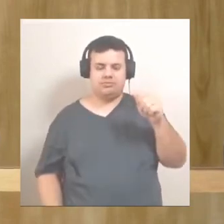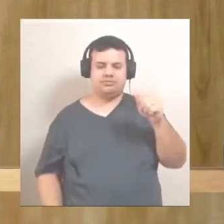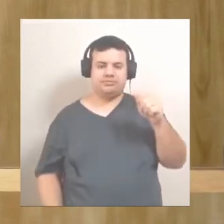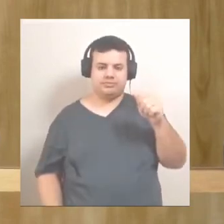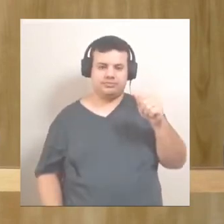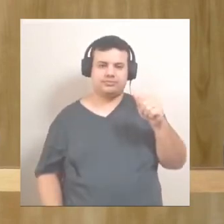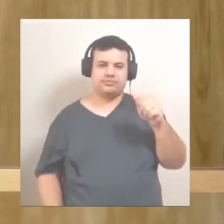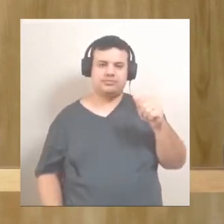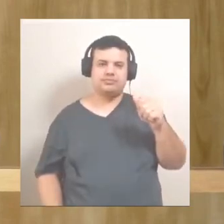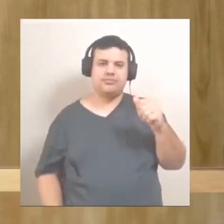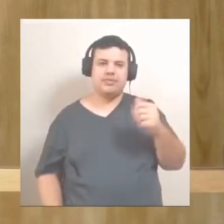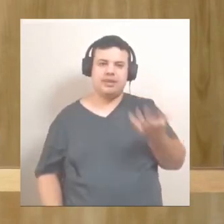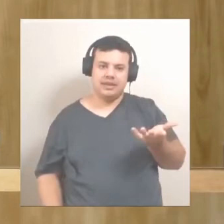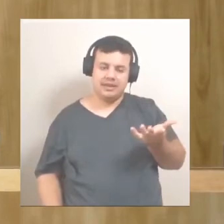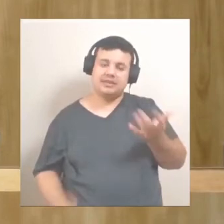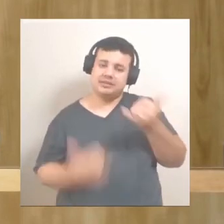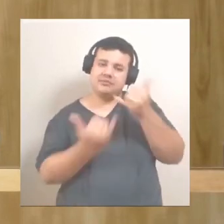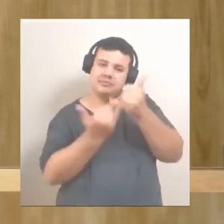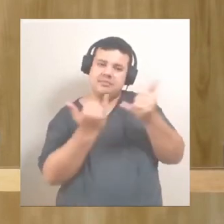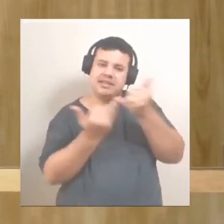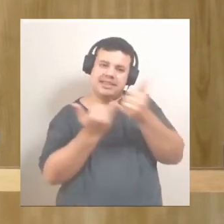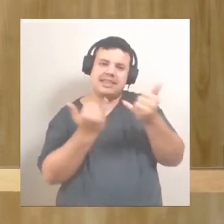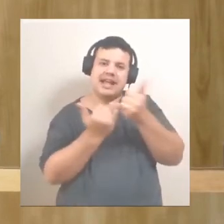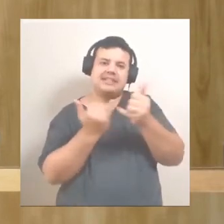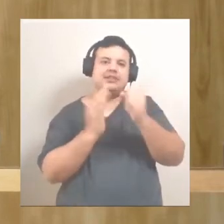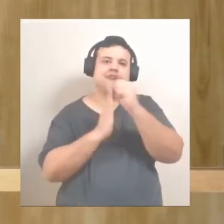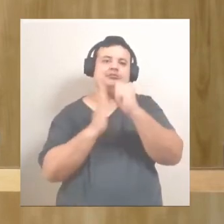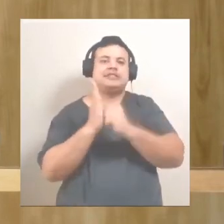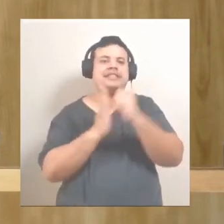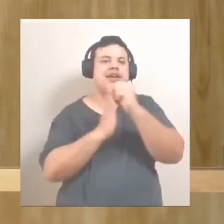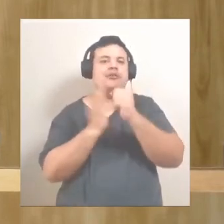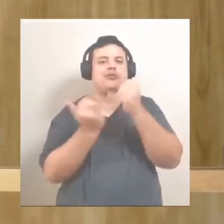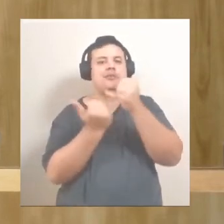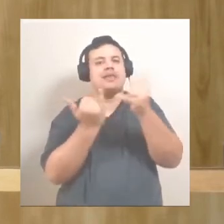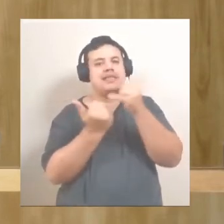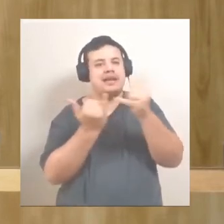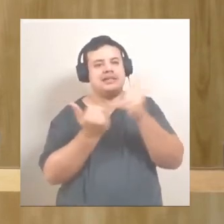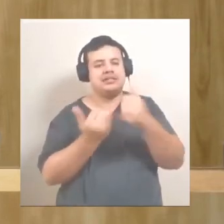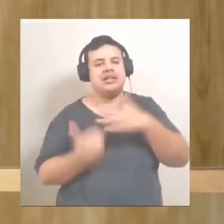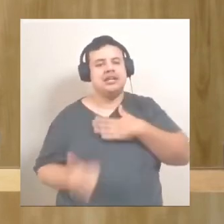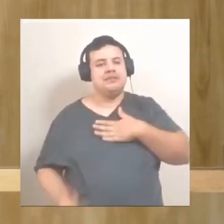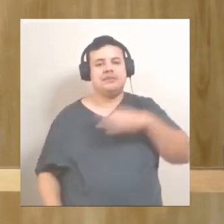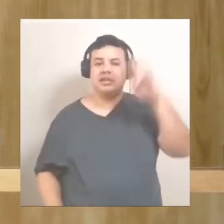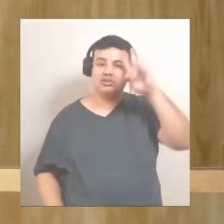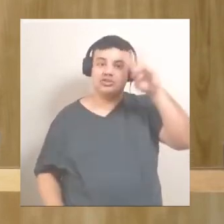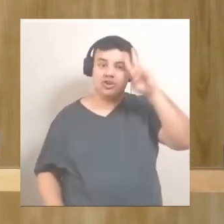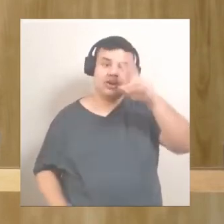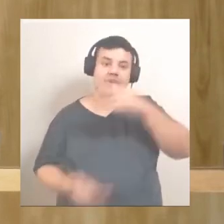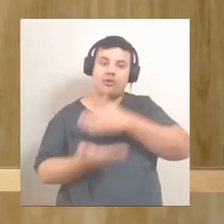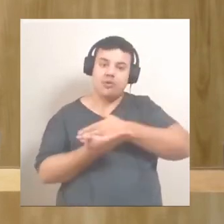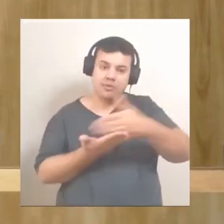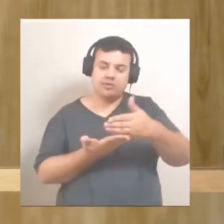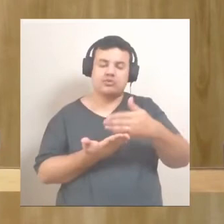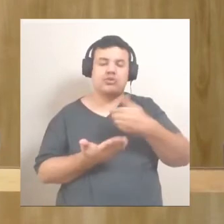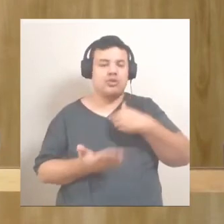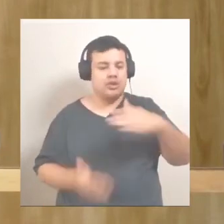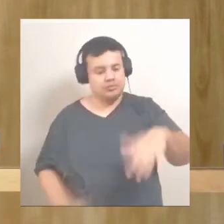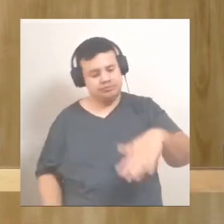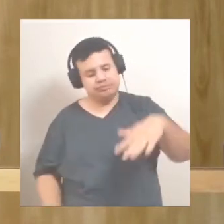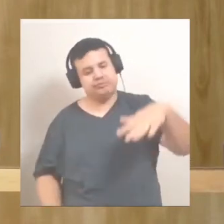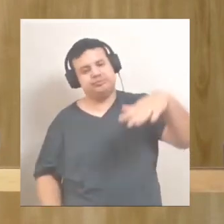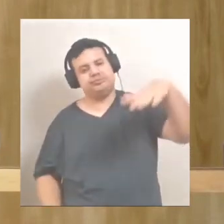Então, pouco mais de meio século atrás, a minha história começou ali. Nasci, me criei. Esses